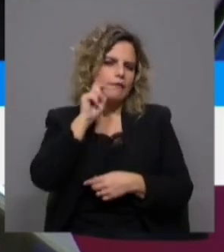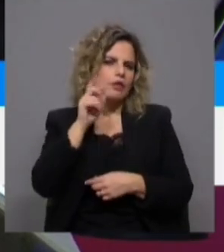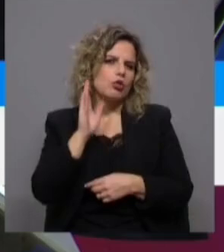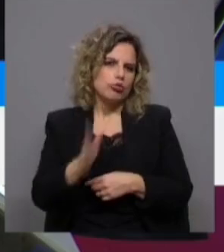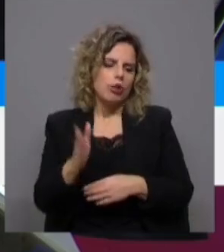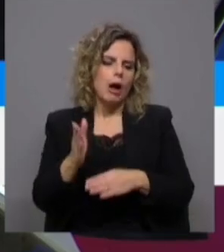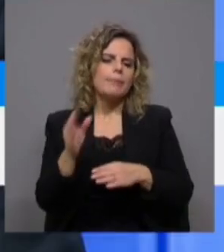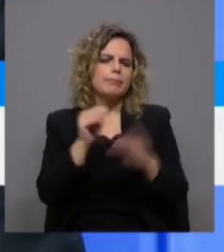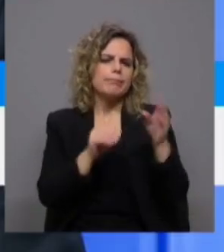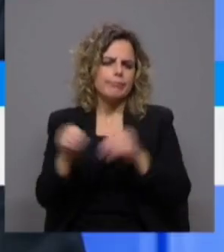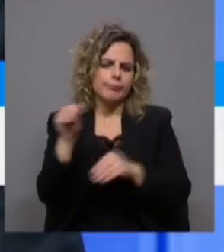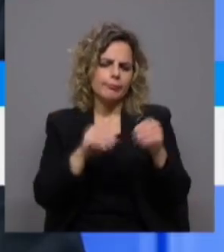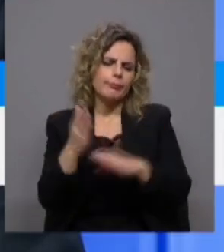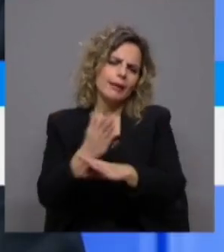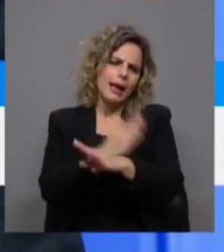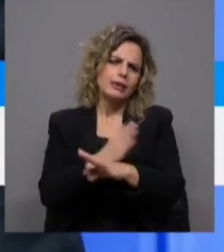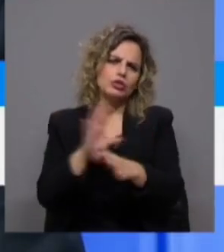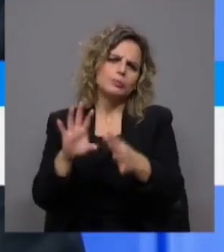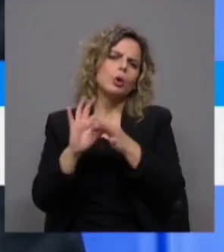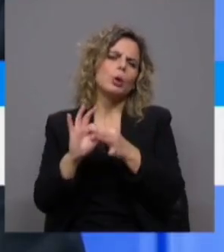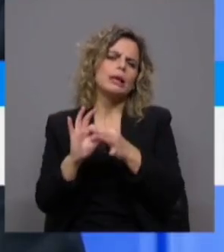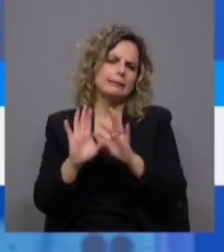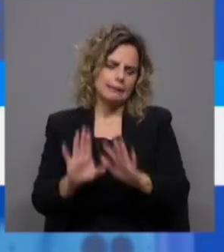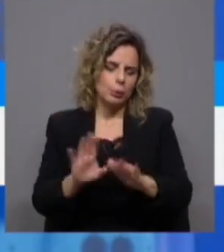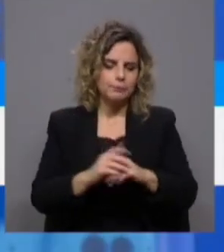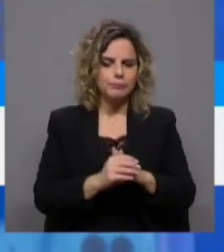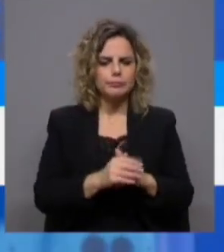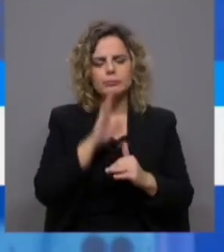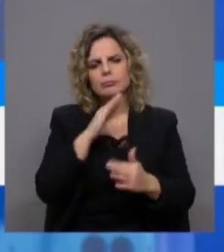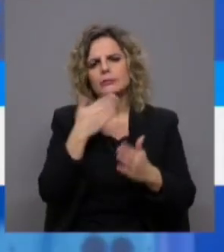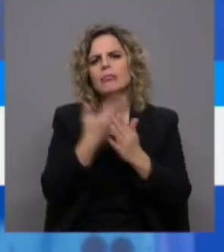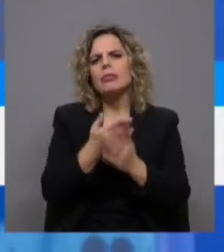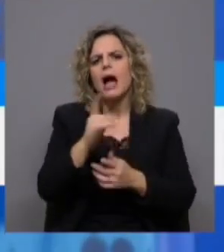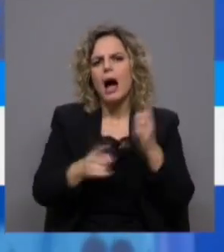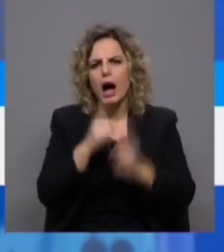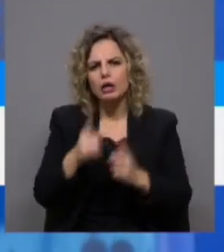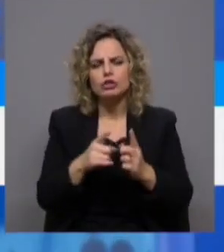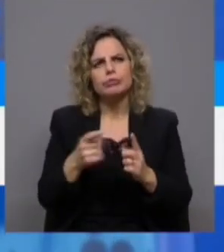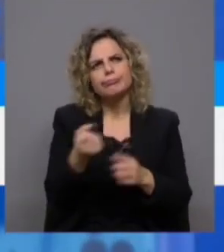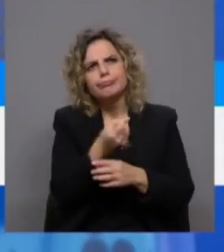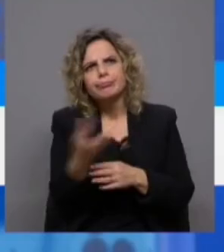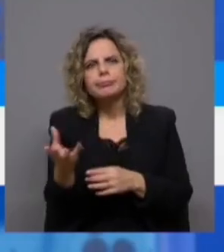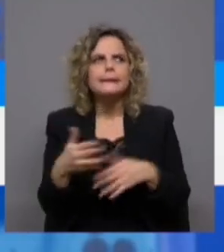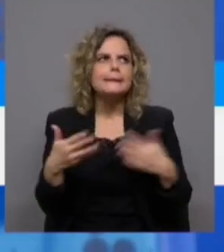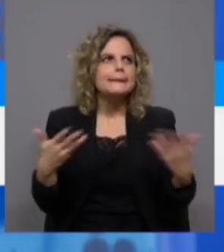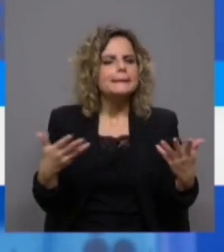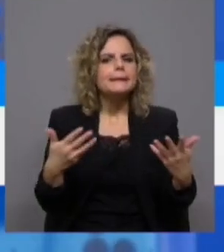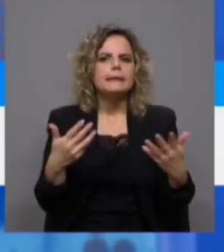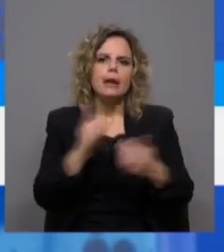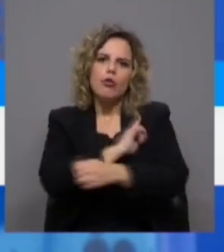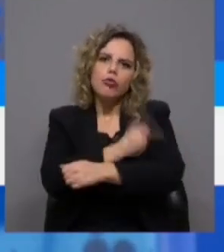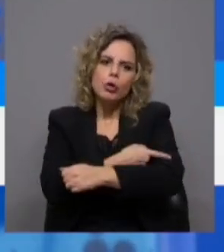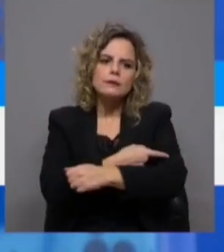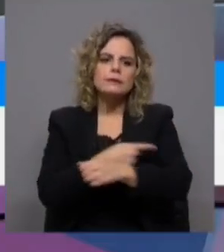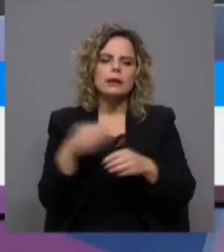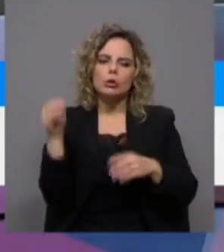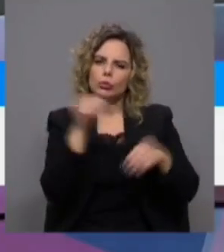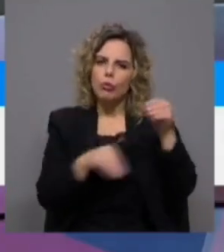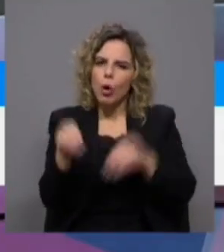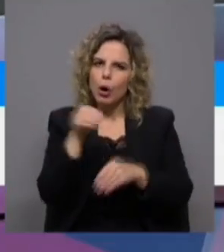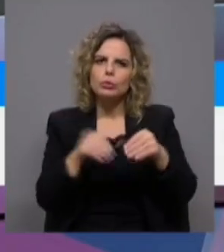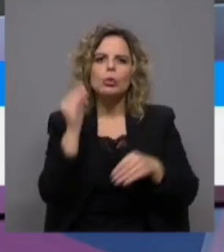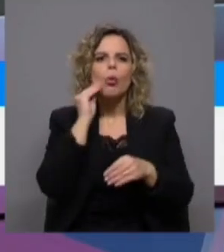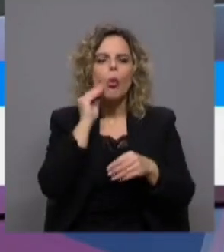pré-eleitoral sobretudo azul que no sentido de poder conquistar multiplicar o digamos a força do voto